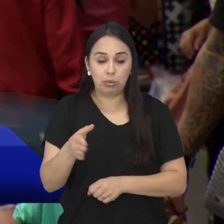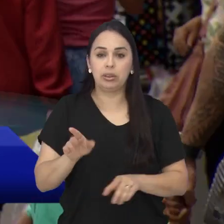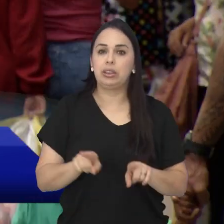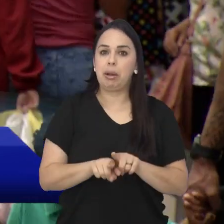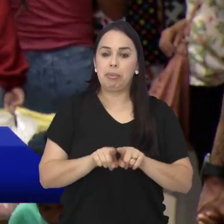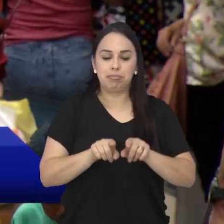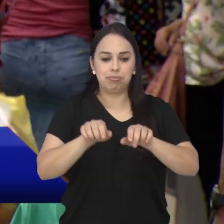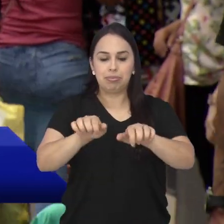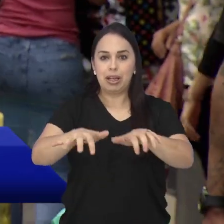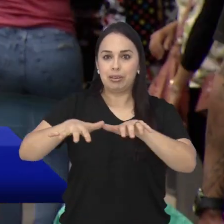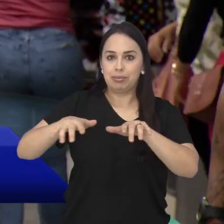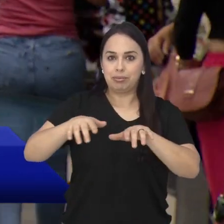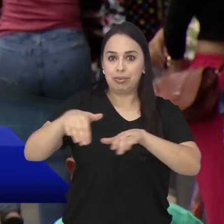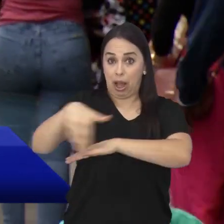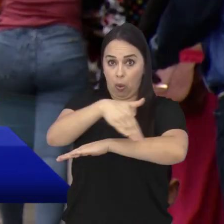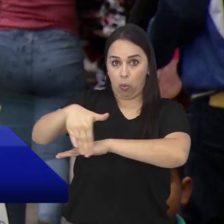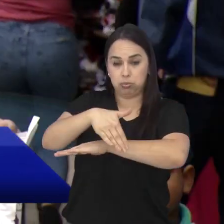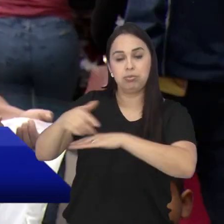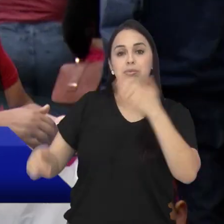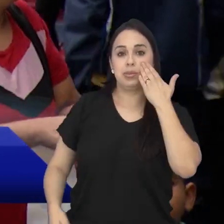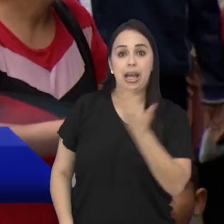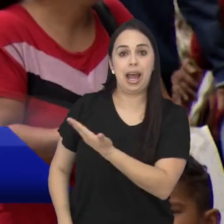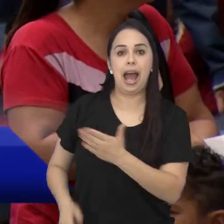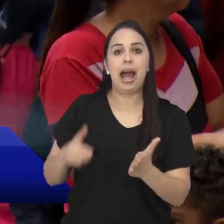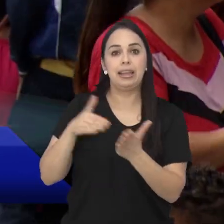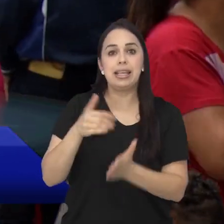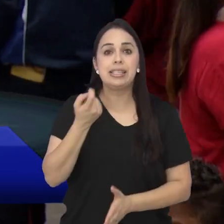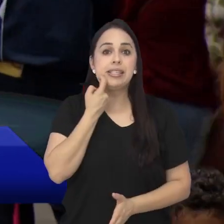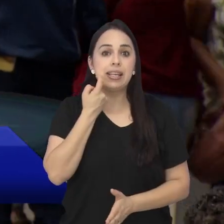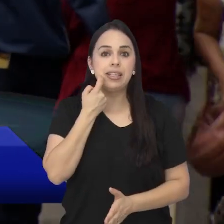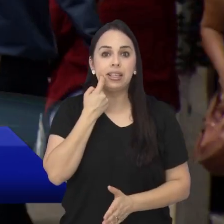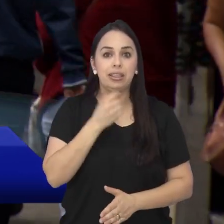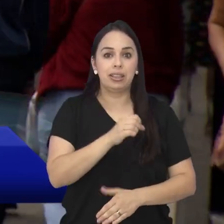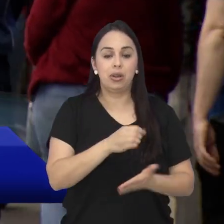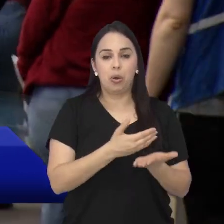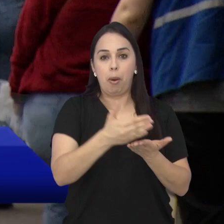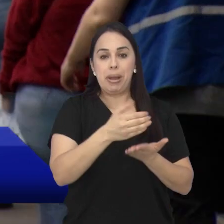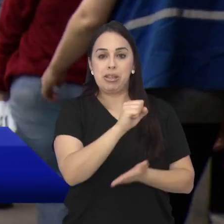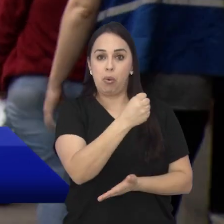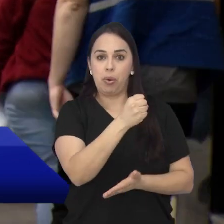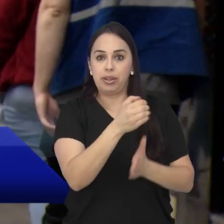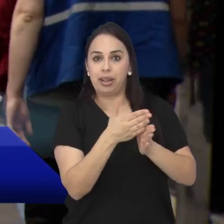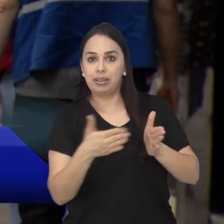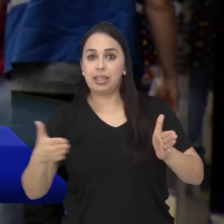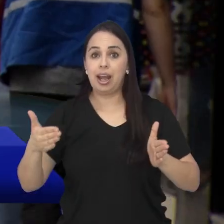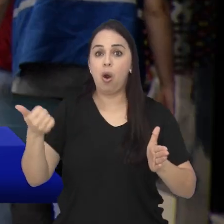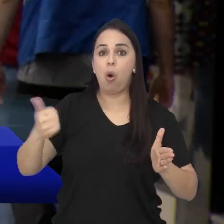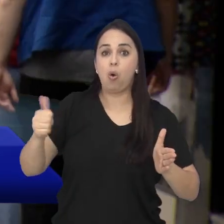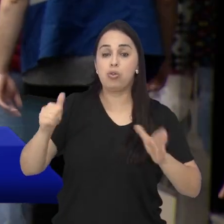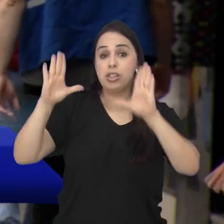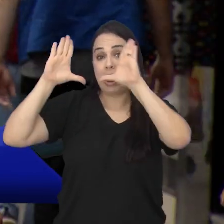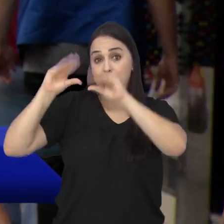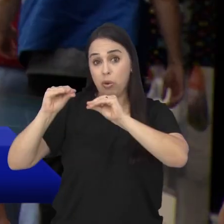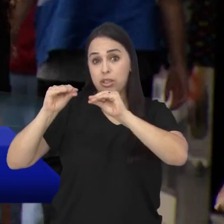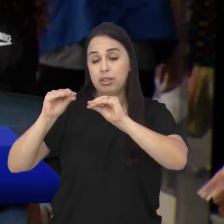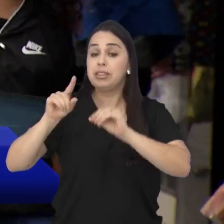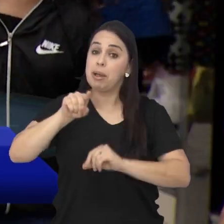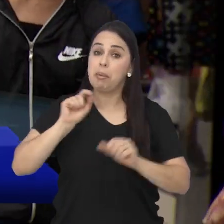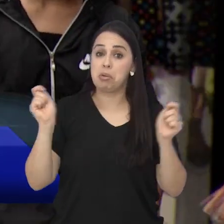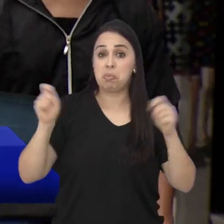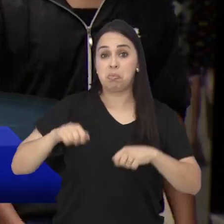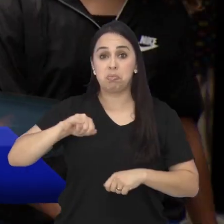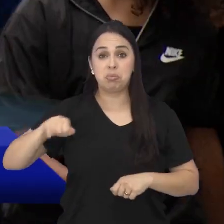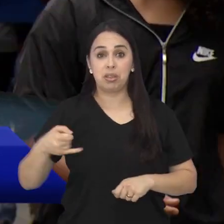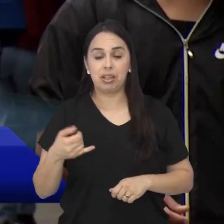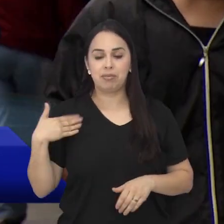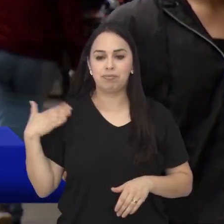aqui do Calçadão, por exemplo, até sexta-feira, elas trabalham das 8h30 até as 11 horas da noite. Então dá tempo aí para